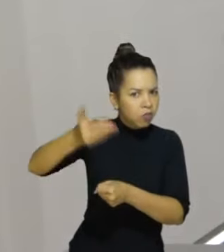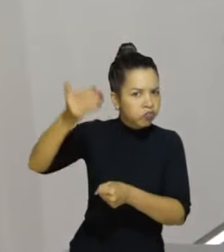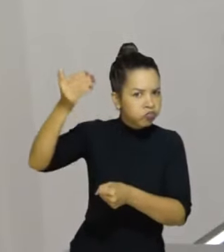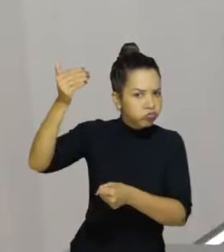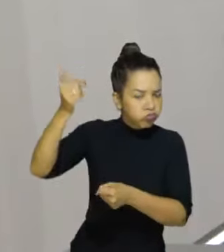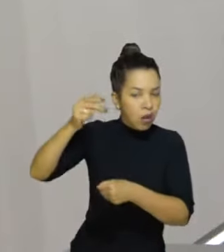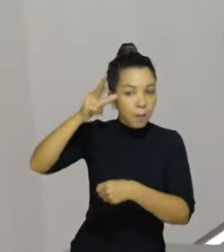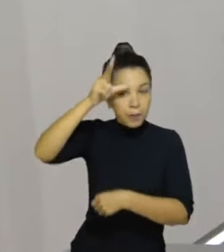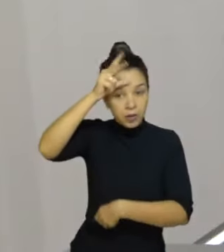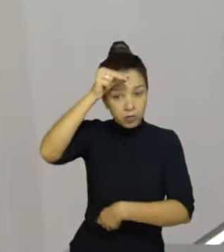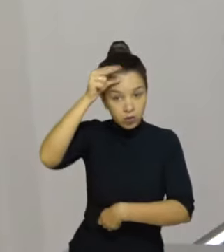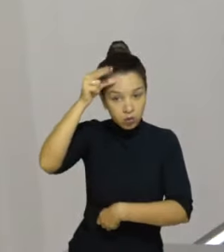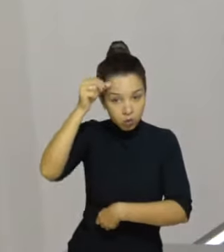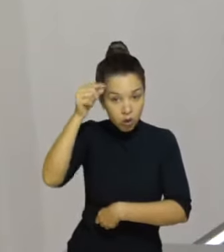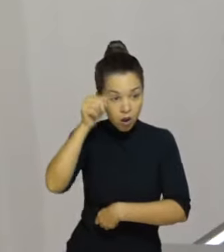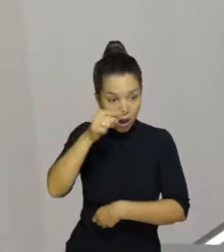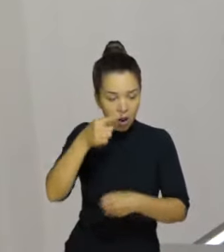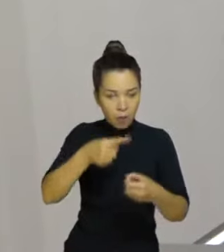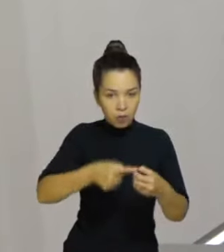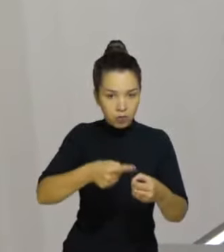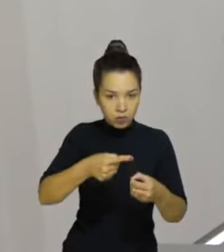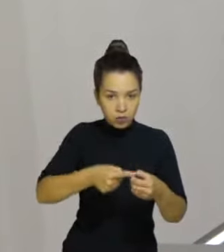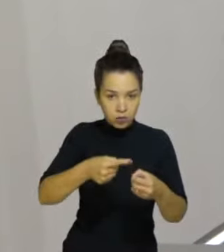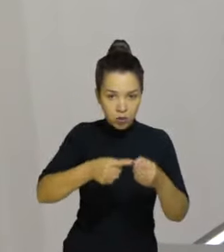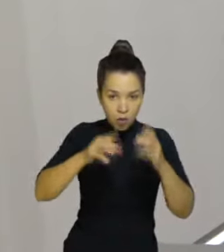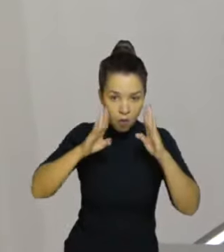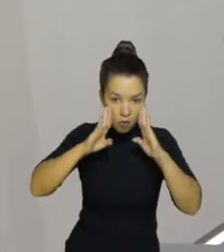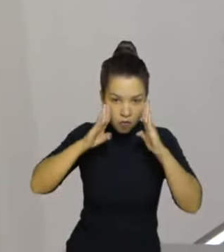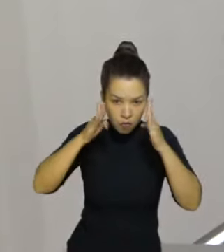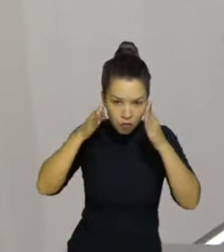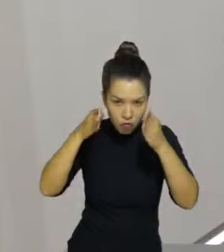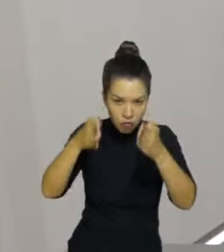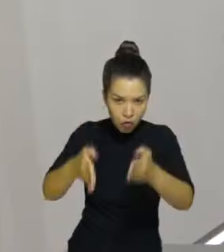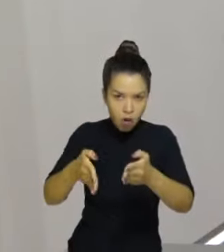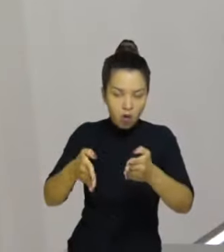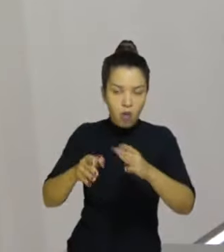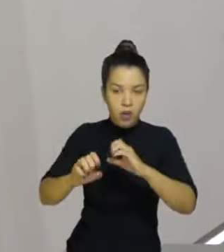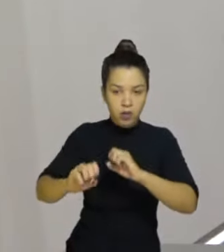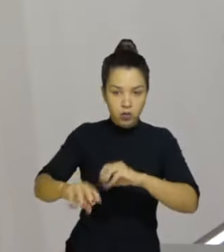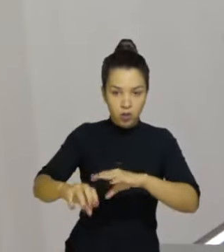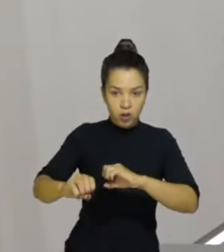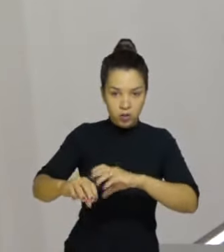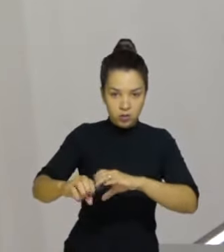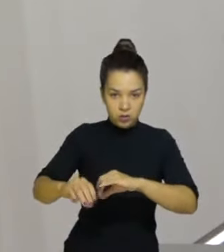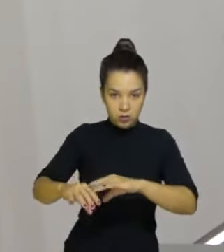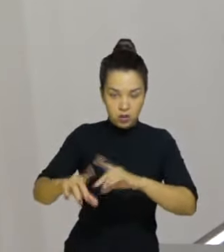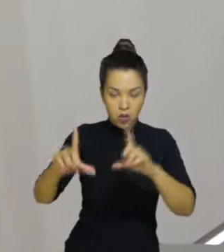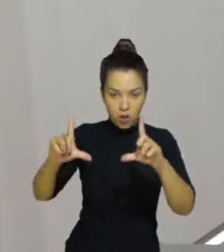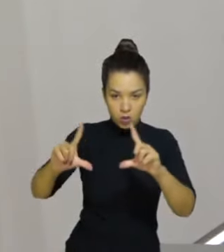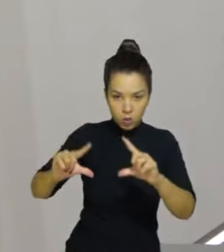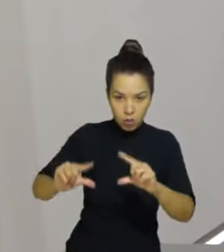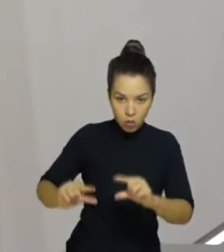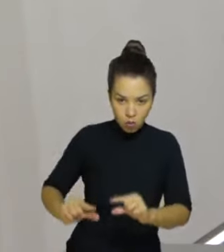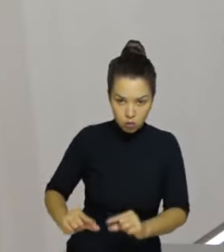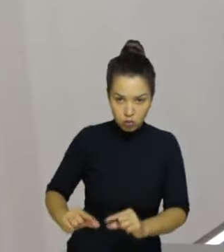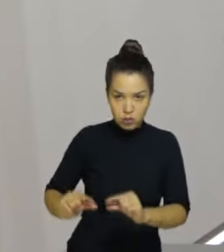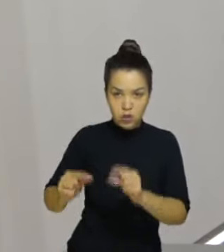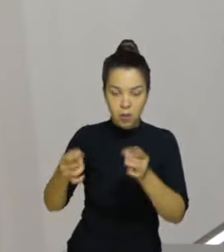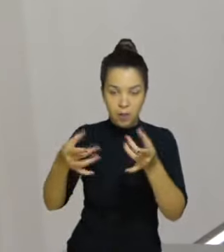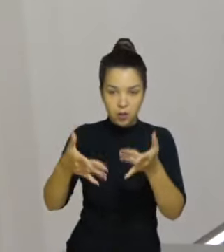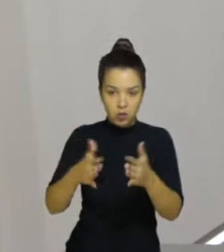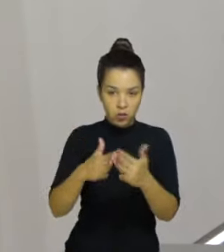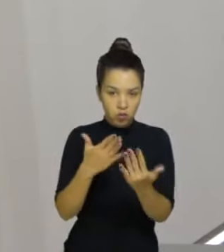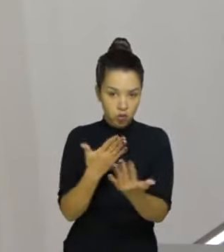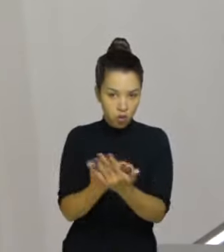educacional com foco na erradicação do analfabetismo, da redução da evasão escolar e na valorização